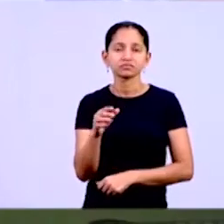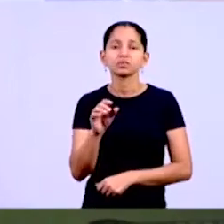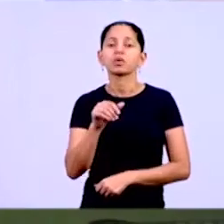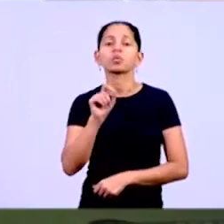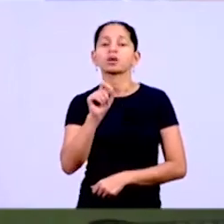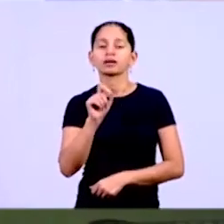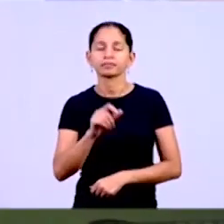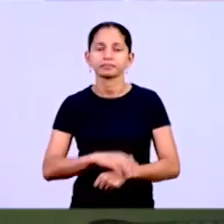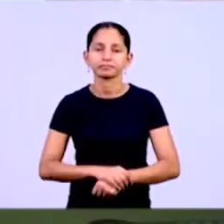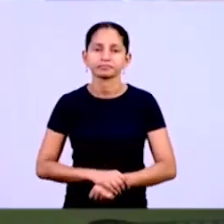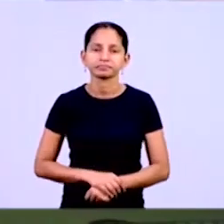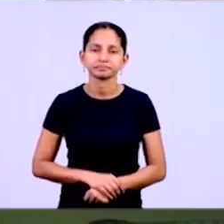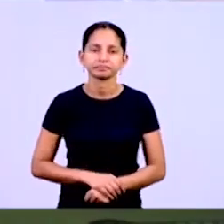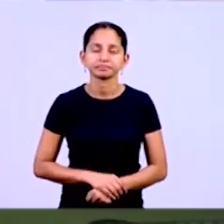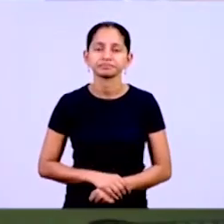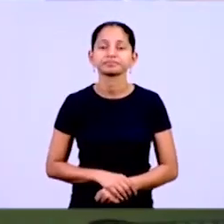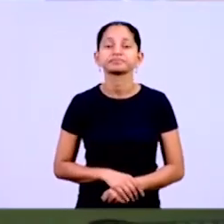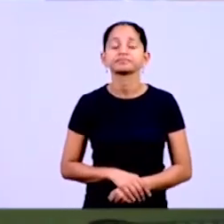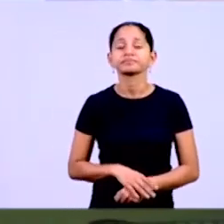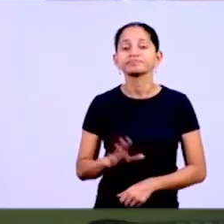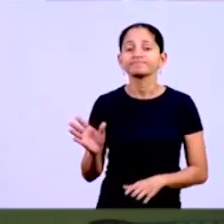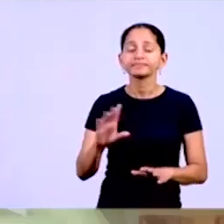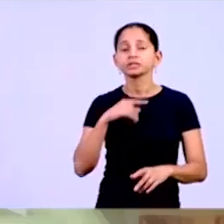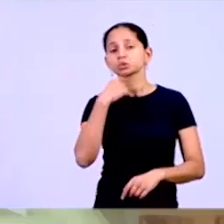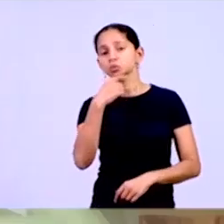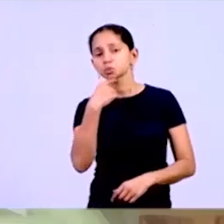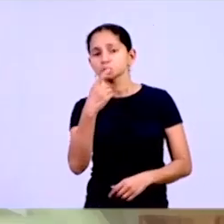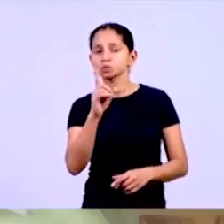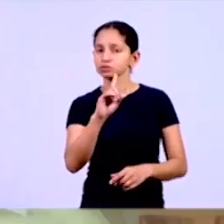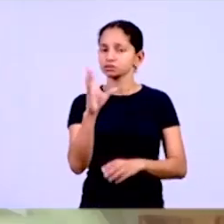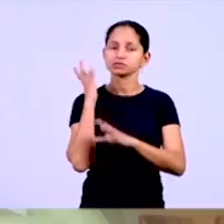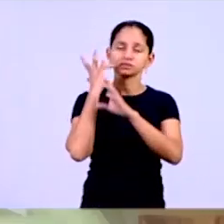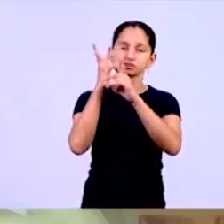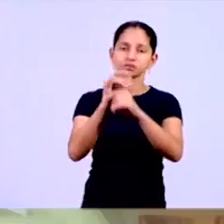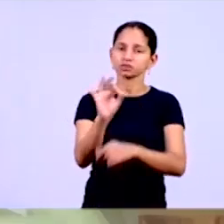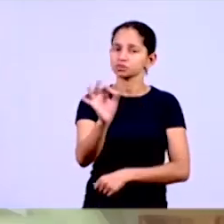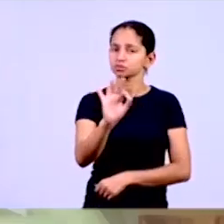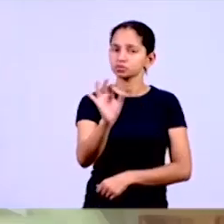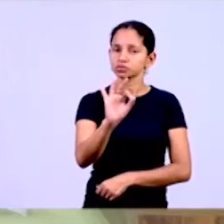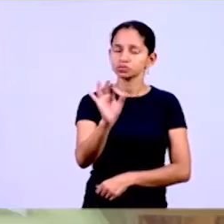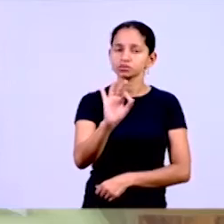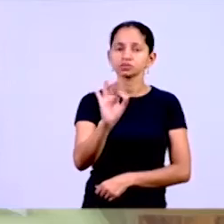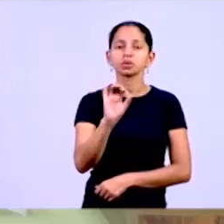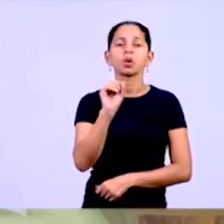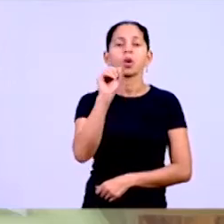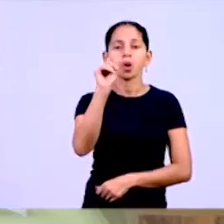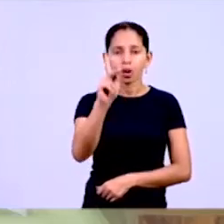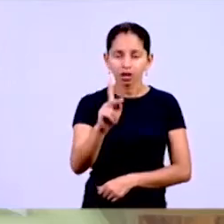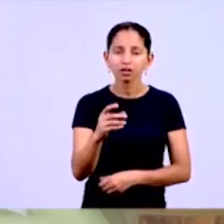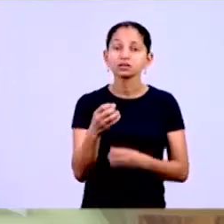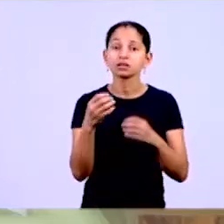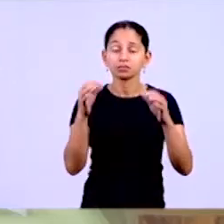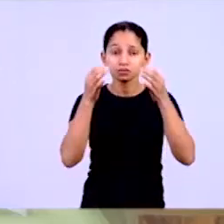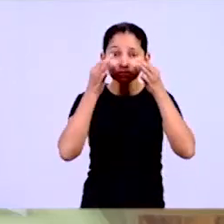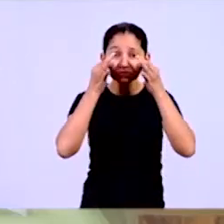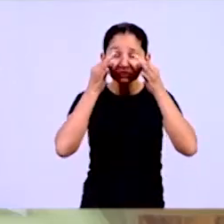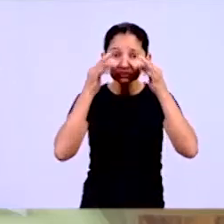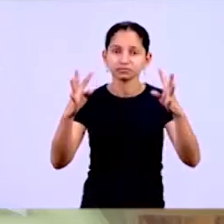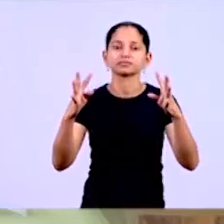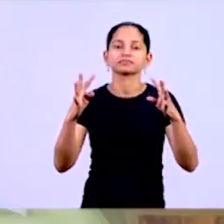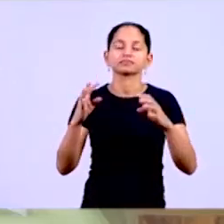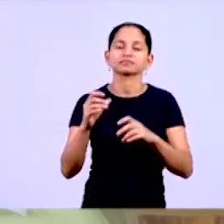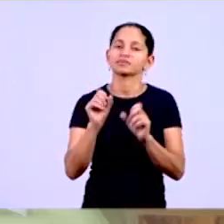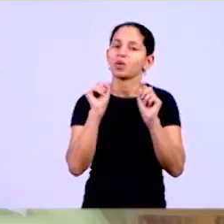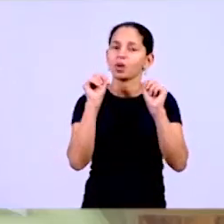coisa aí? Professor, dúvida na revisão não, né? Os polos estão aqui falando que está todo mundo muito atento, né?